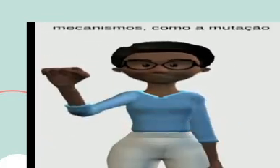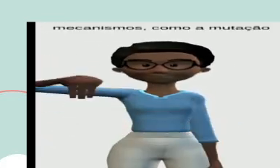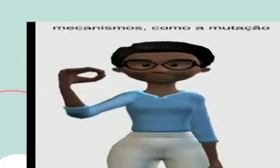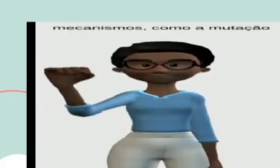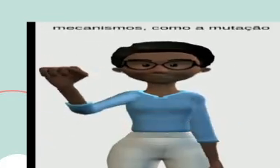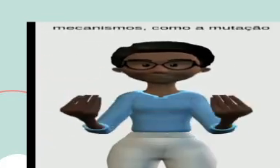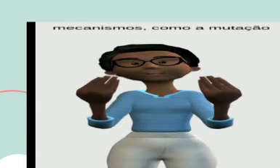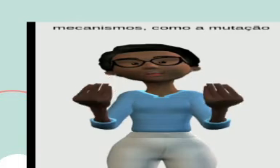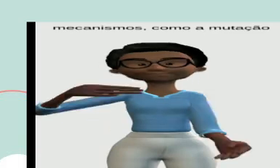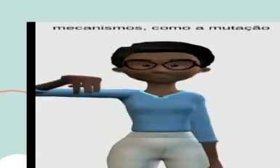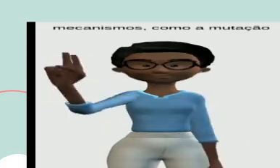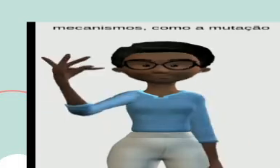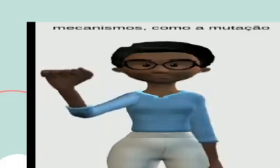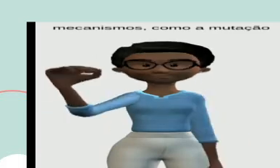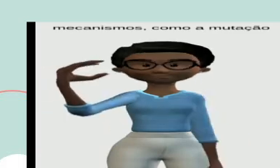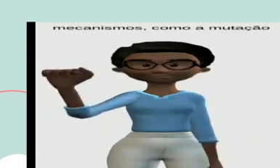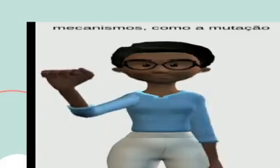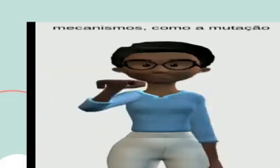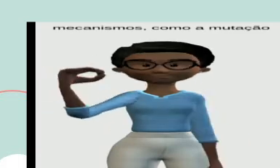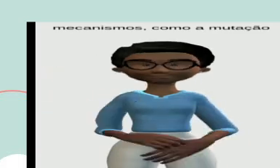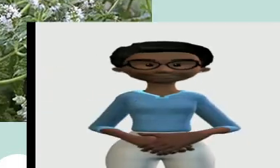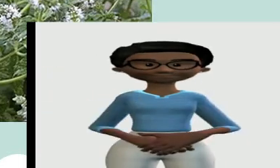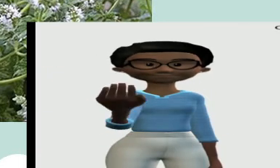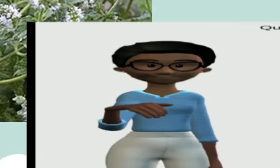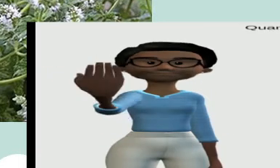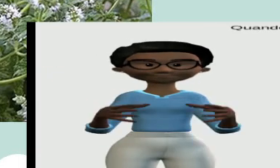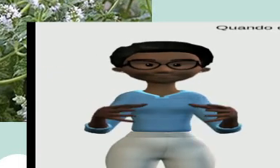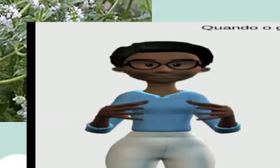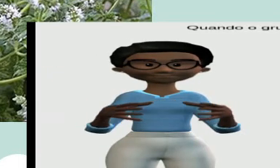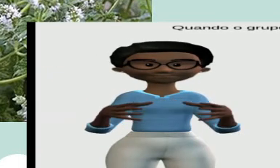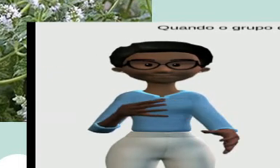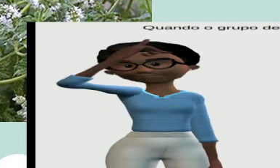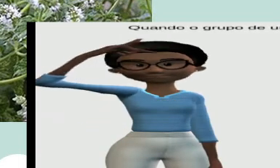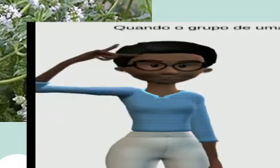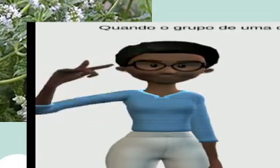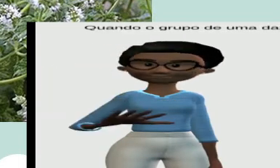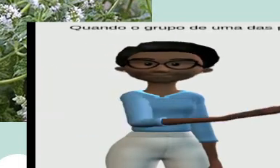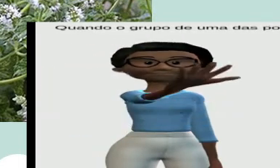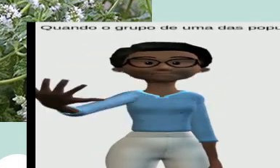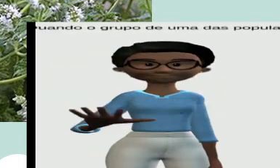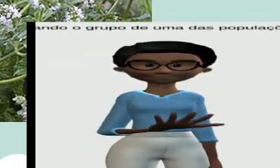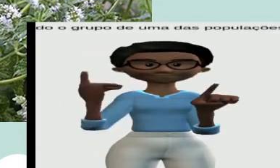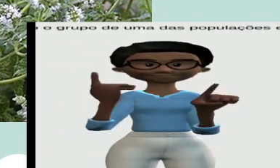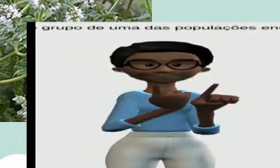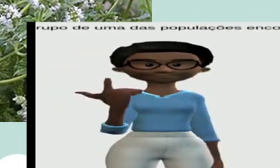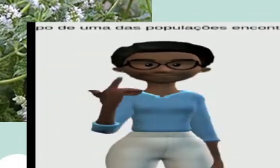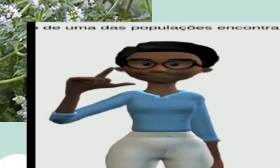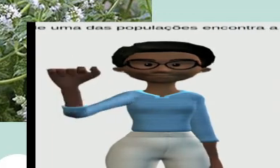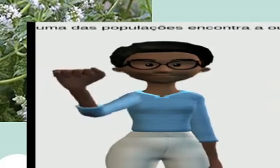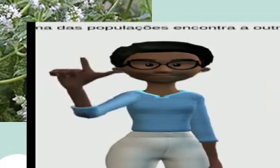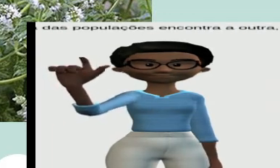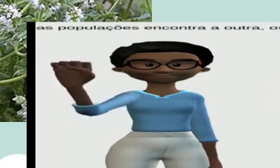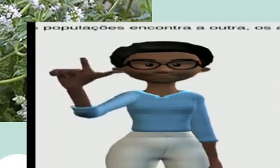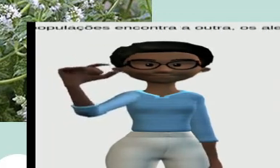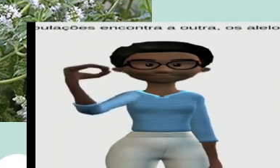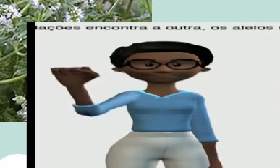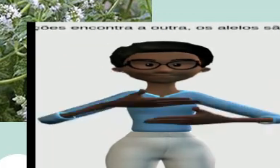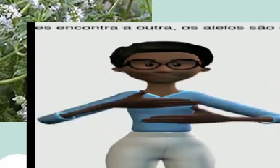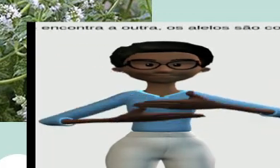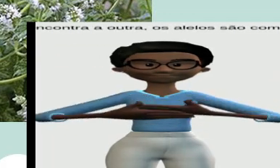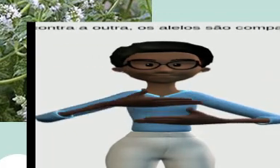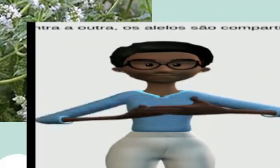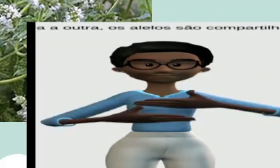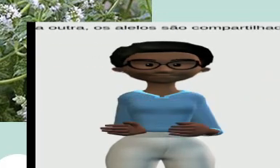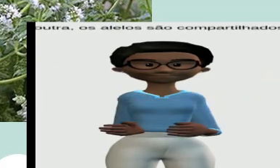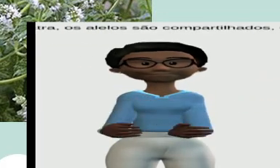por outros mecanismos, como a mutação. Quando o grupo de uma das populações encontra a outra, os